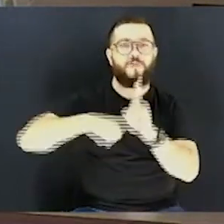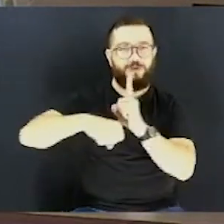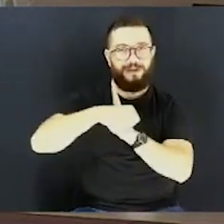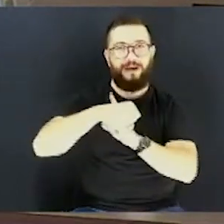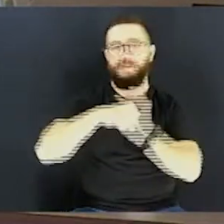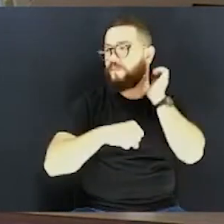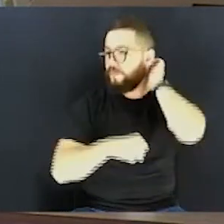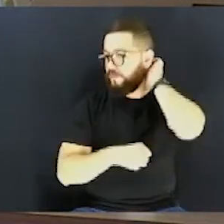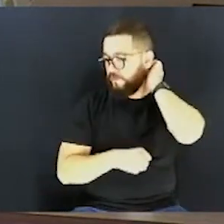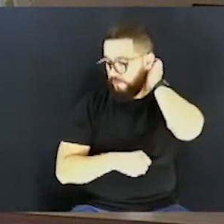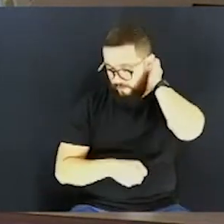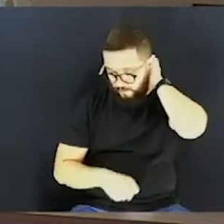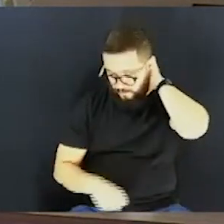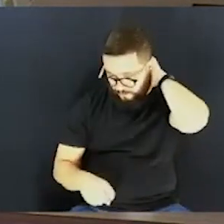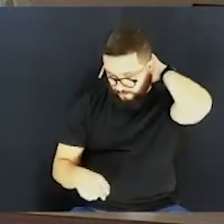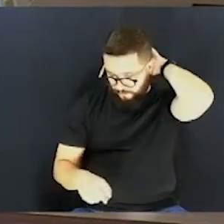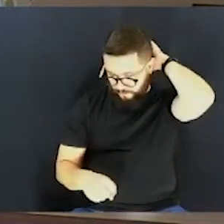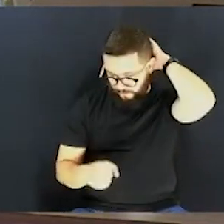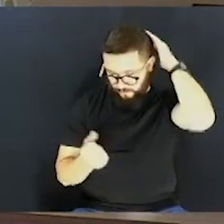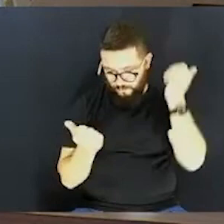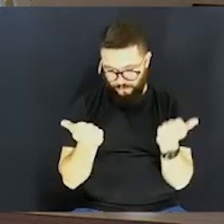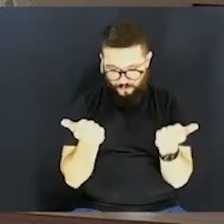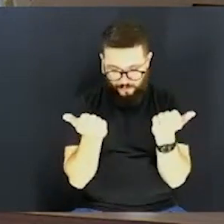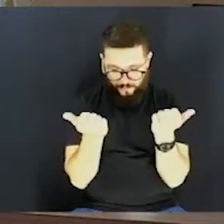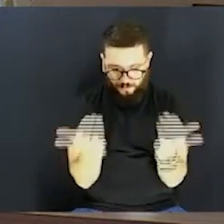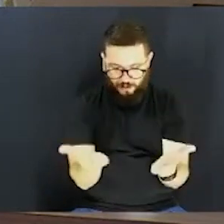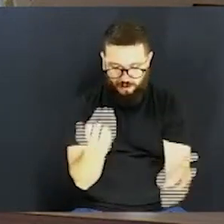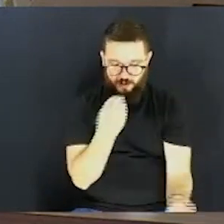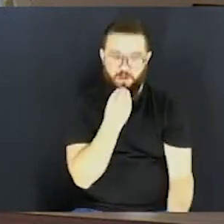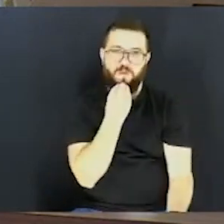da oferta de serviços, programas, projetos e benefícios